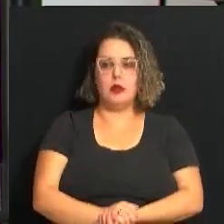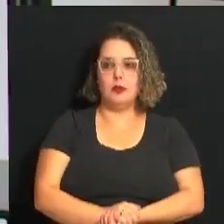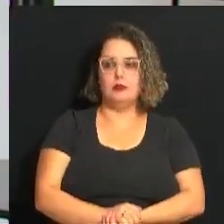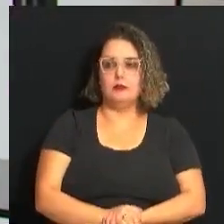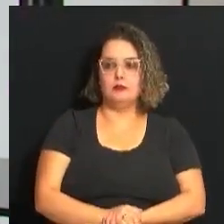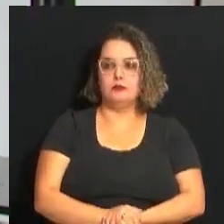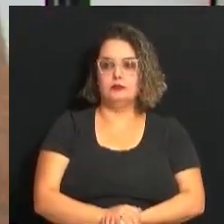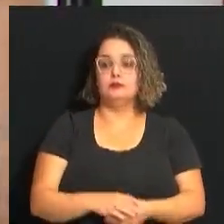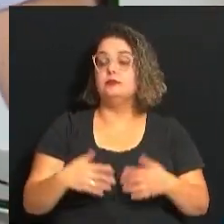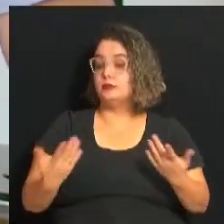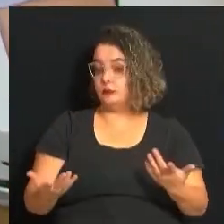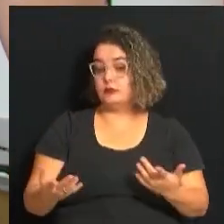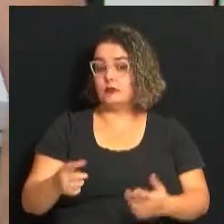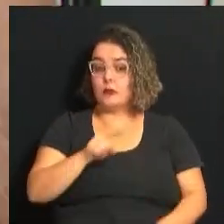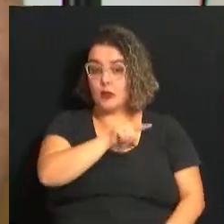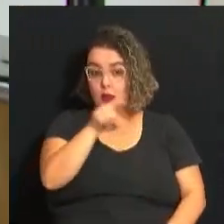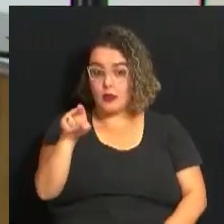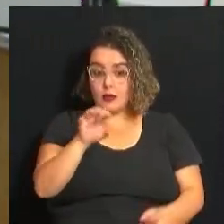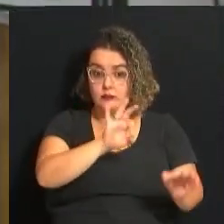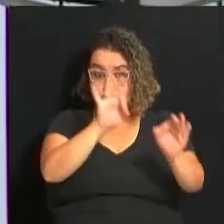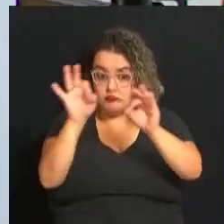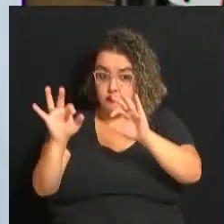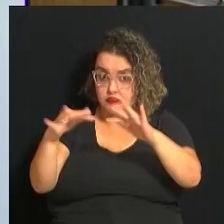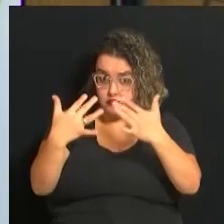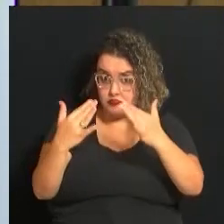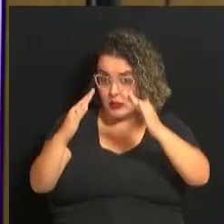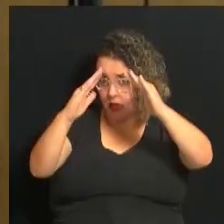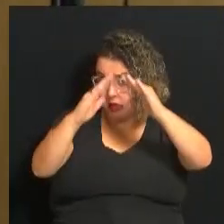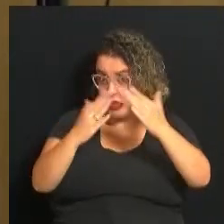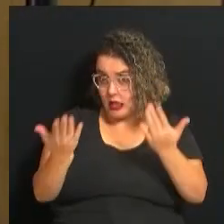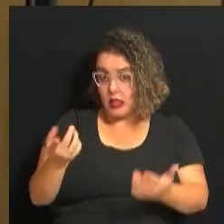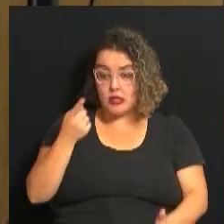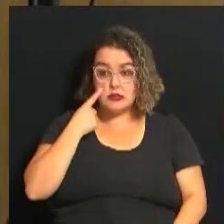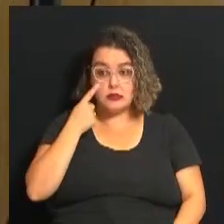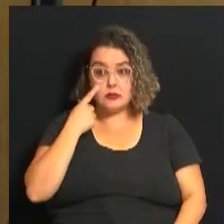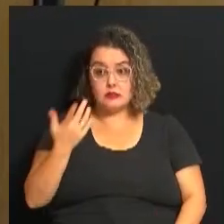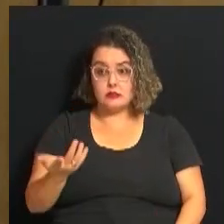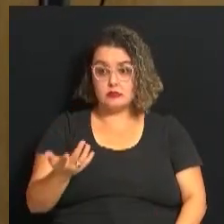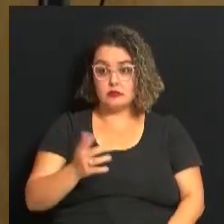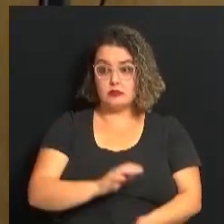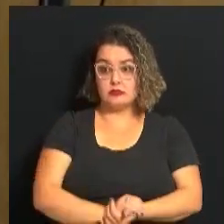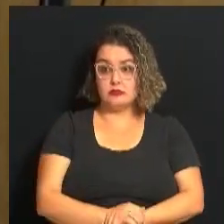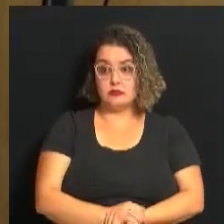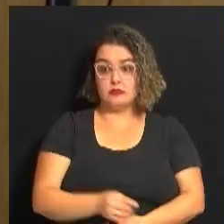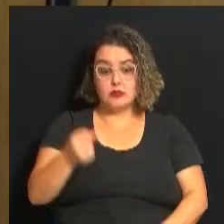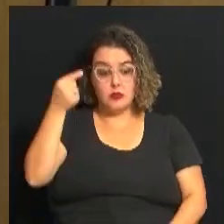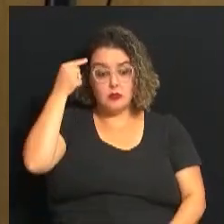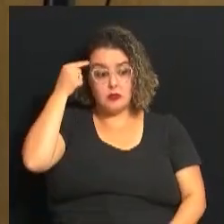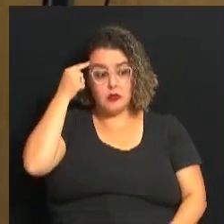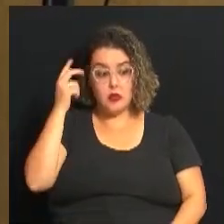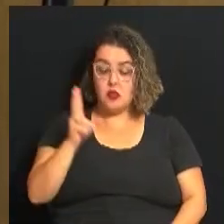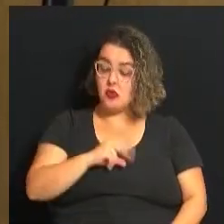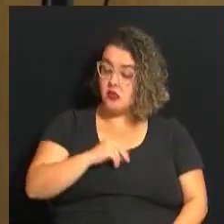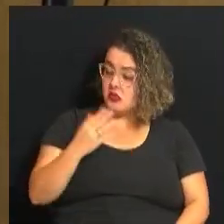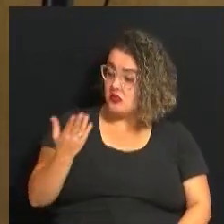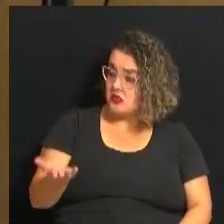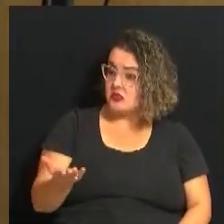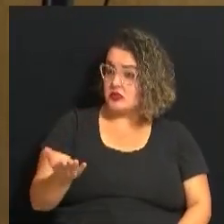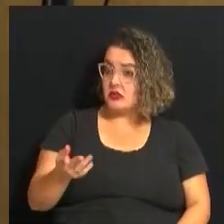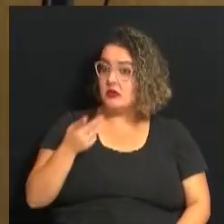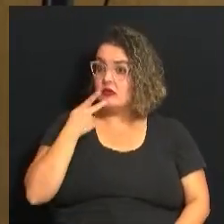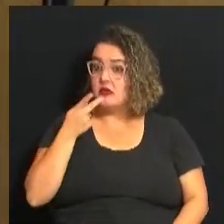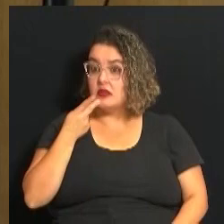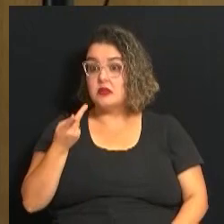Bom, o pessoal que está assistindo, que está em casa e que está pensando assim, puxa vida, olha lá o Henrique falando, me